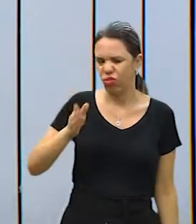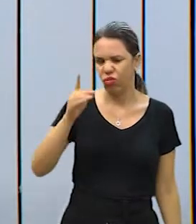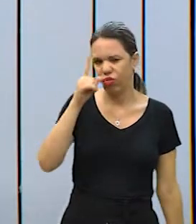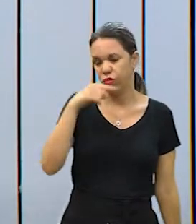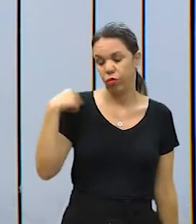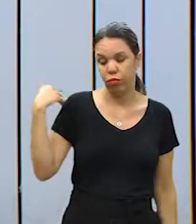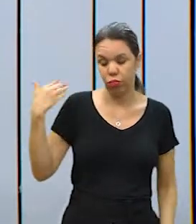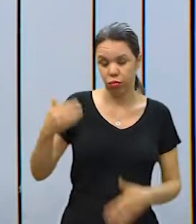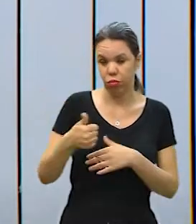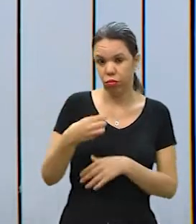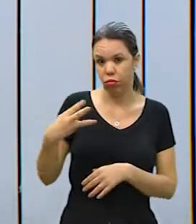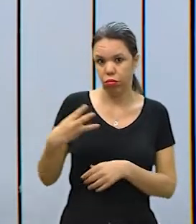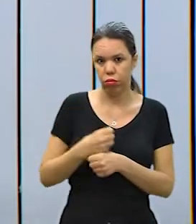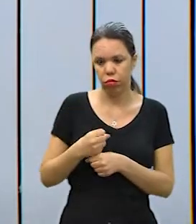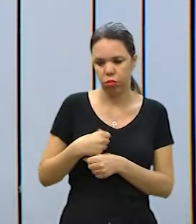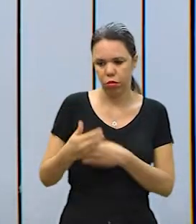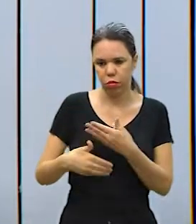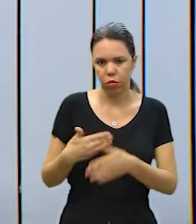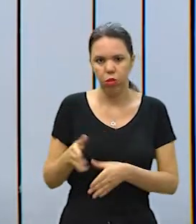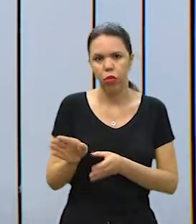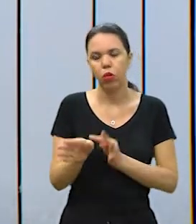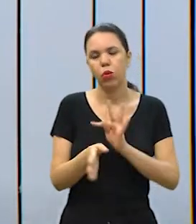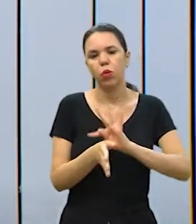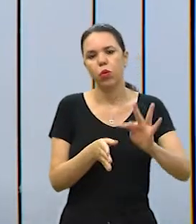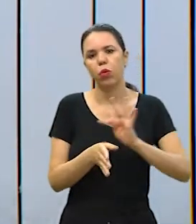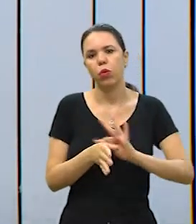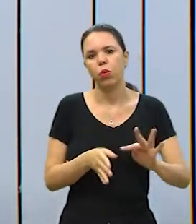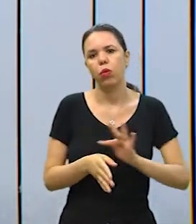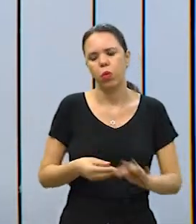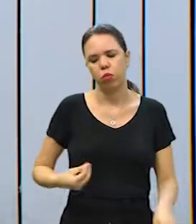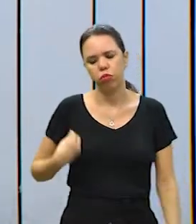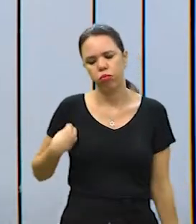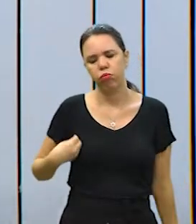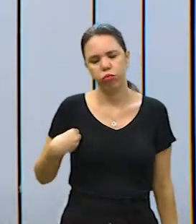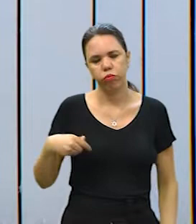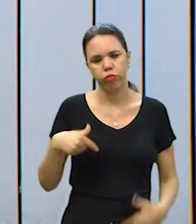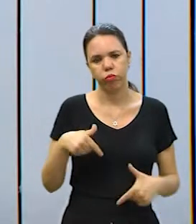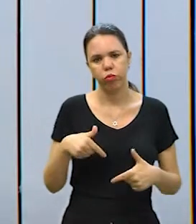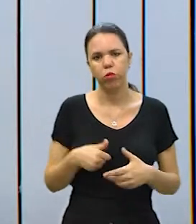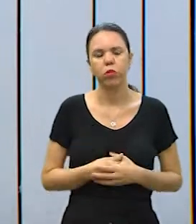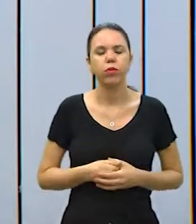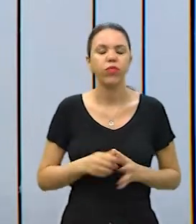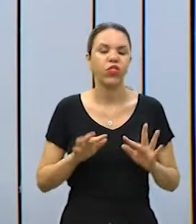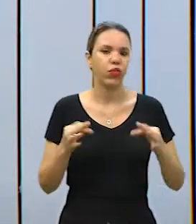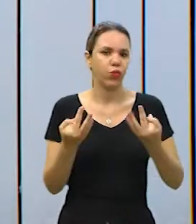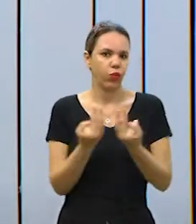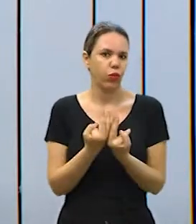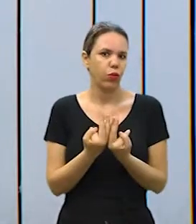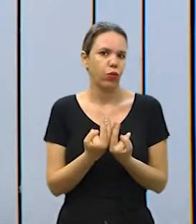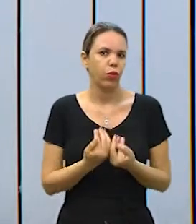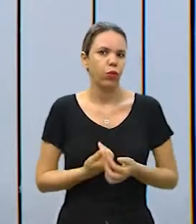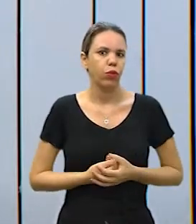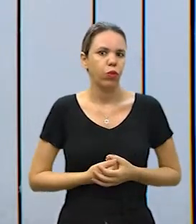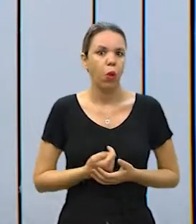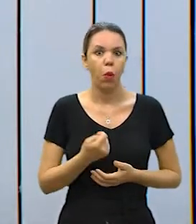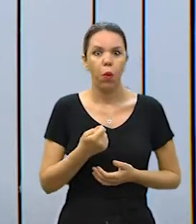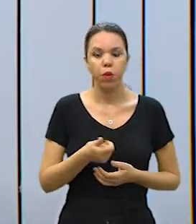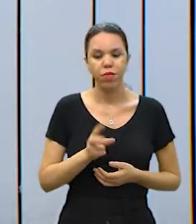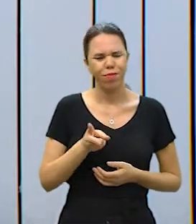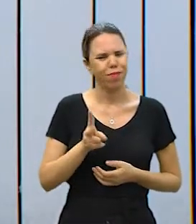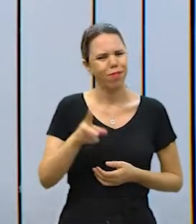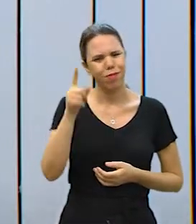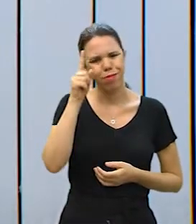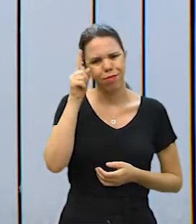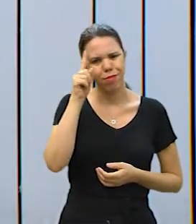também, né? Nesses 13 anos no Conselho Tutelar que eu estive lá, os pais recorriam quase